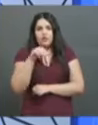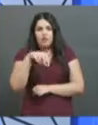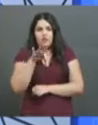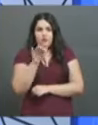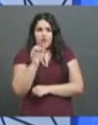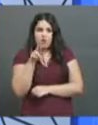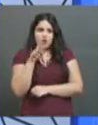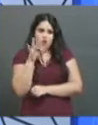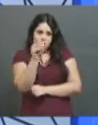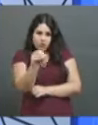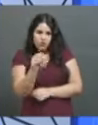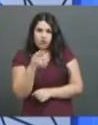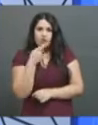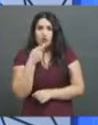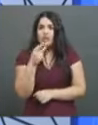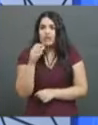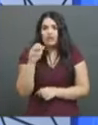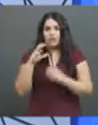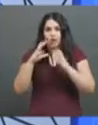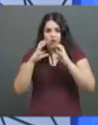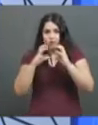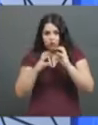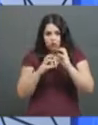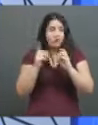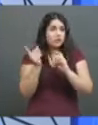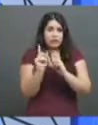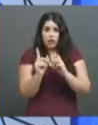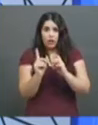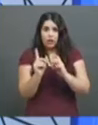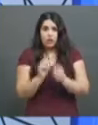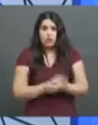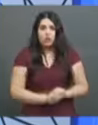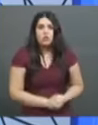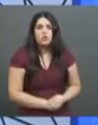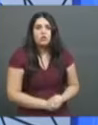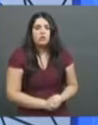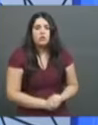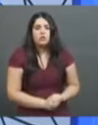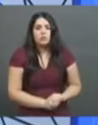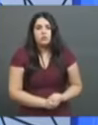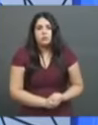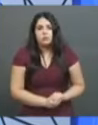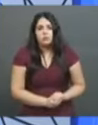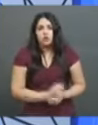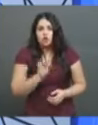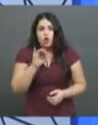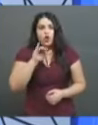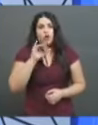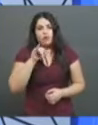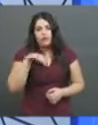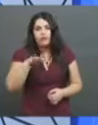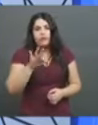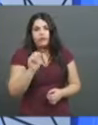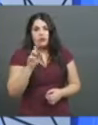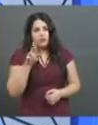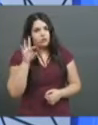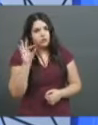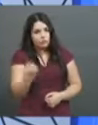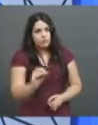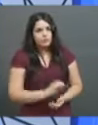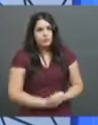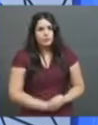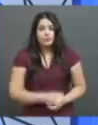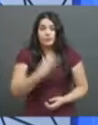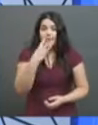doença cardiovascular, como AVC, que é o derrame cerebral, insuficiência cardíaca, etc. Então é muita gente. 300